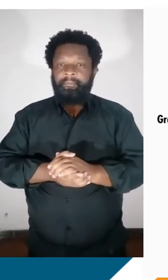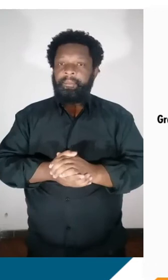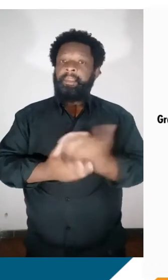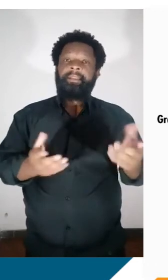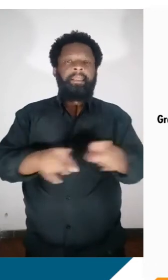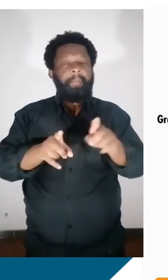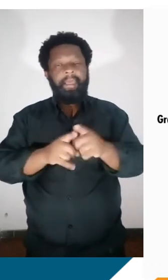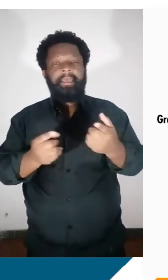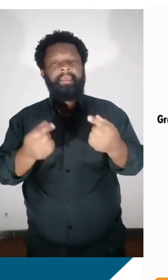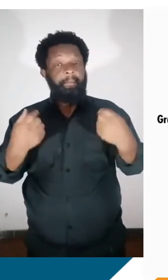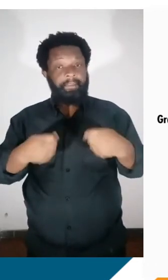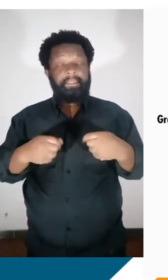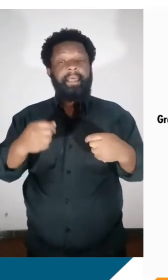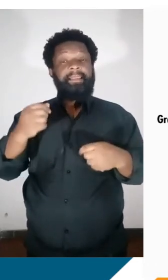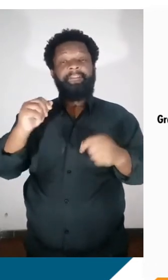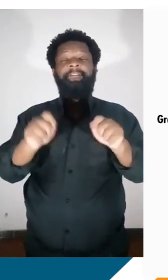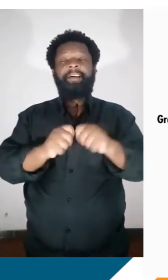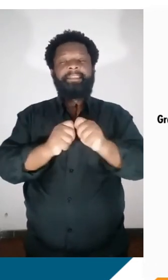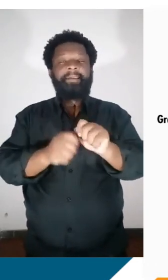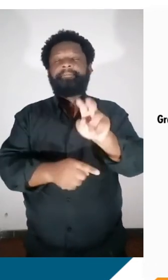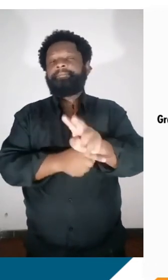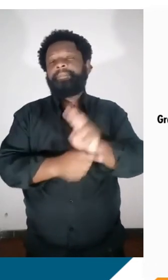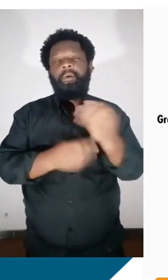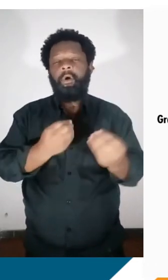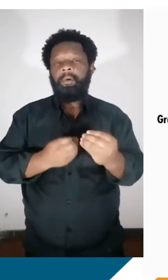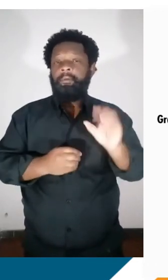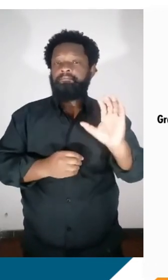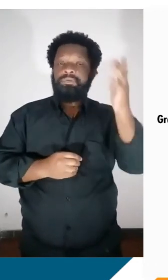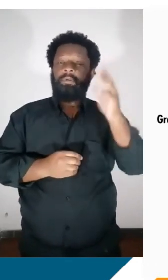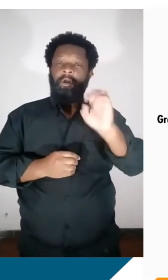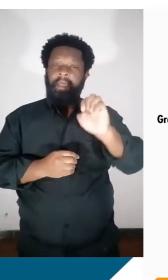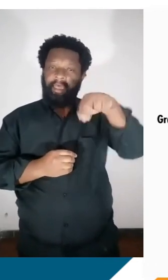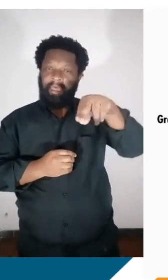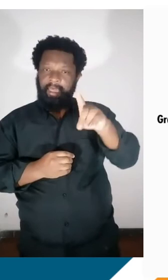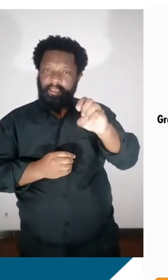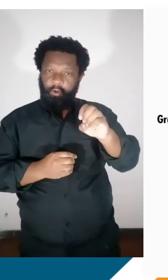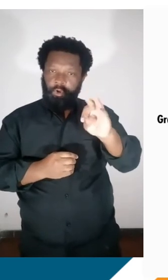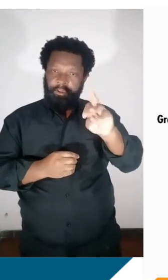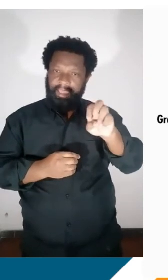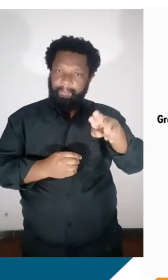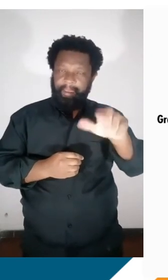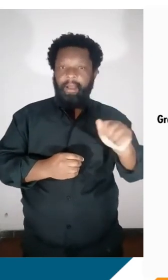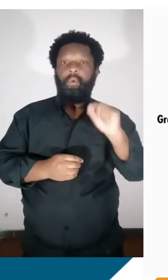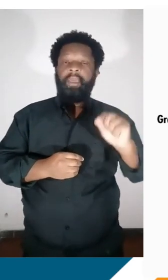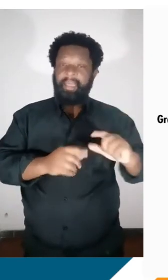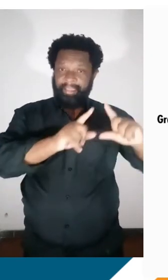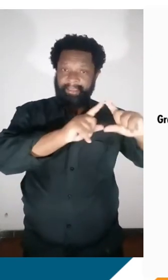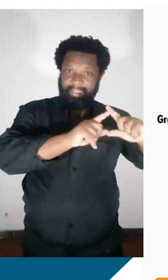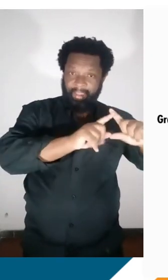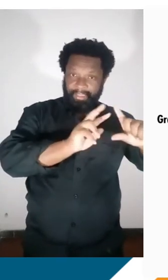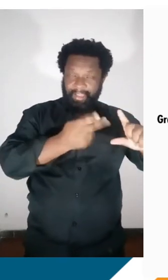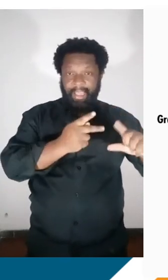E de uma maneira geral, a gente pode simbolizar que toda reação endotérmica tem um ΔH maior do